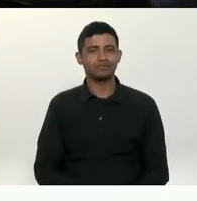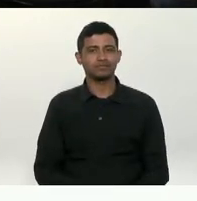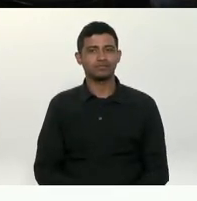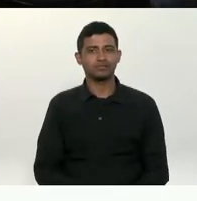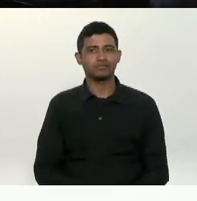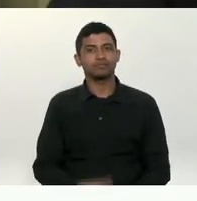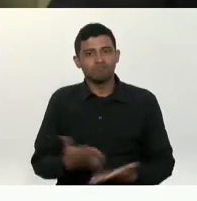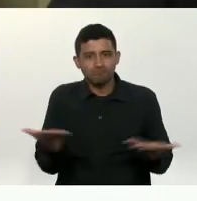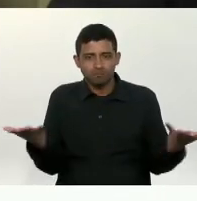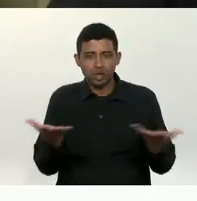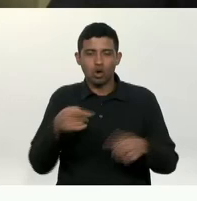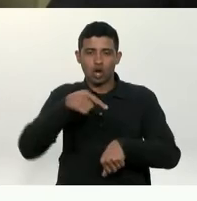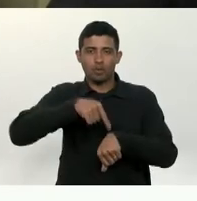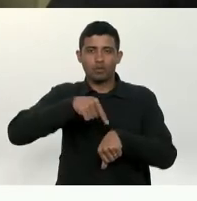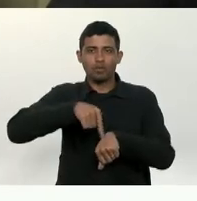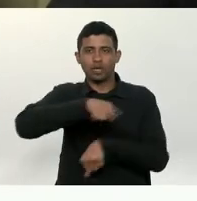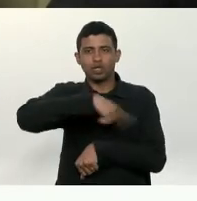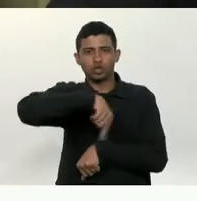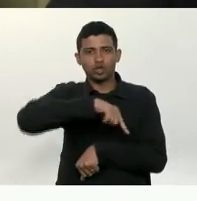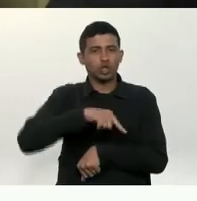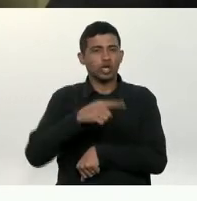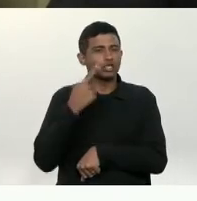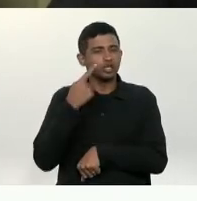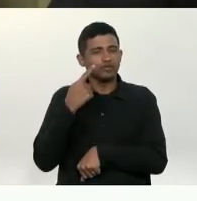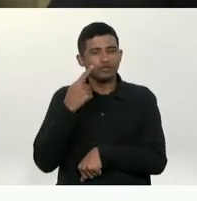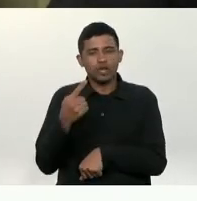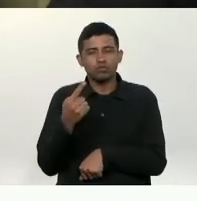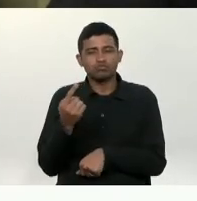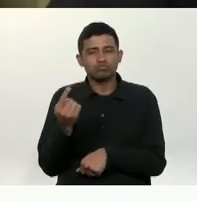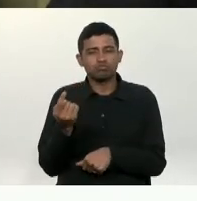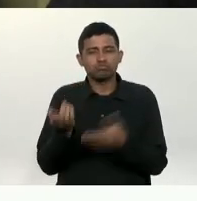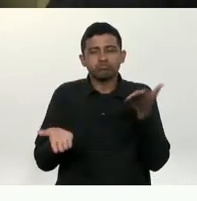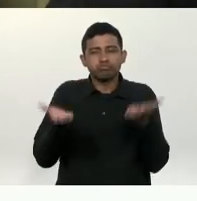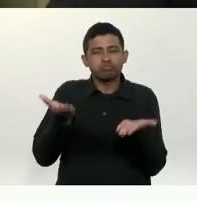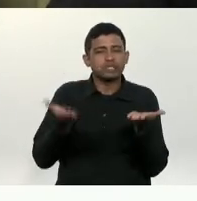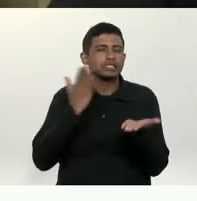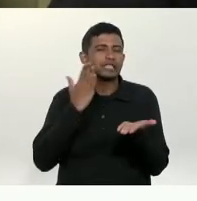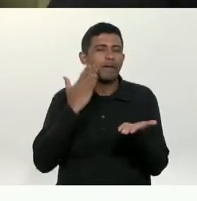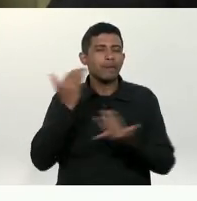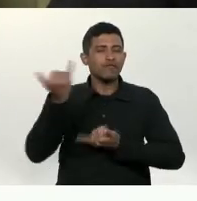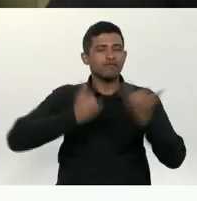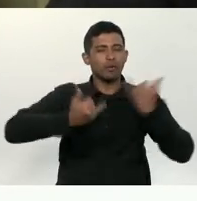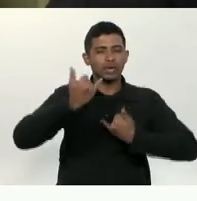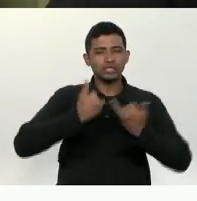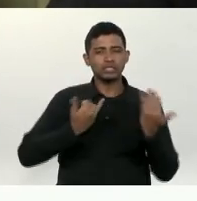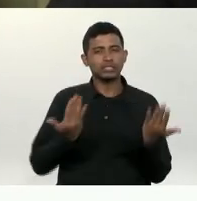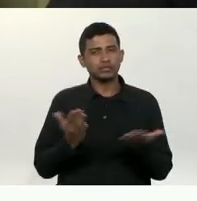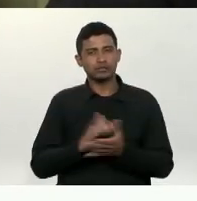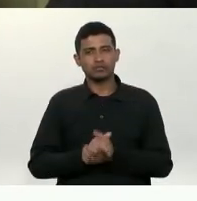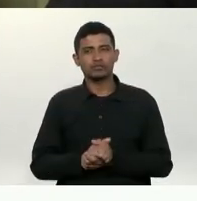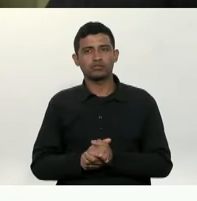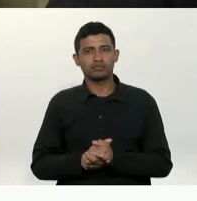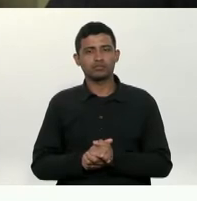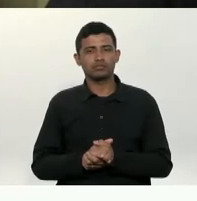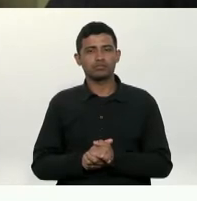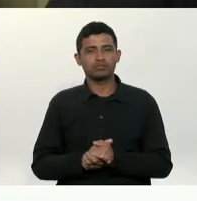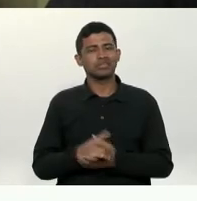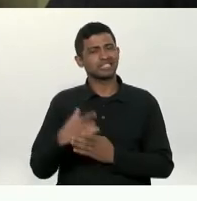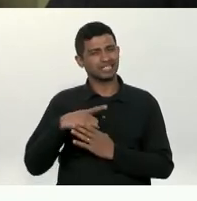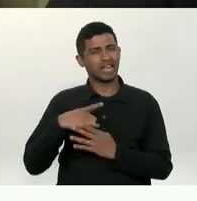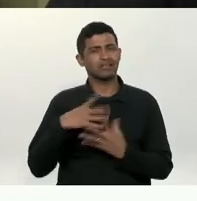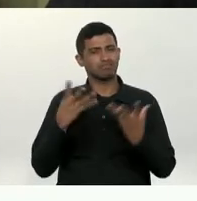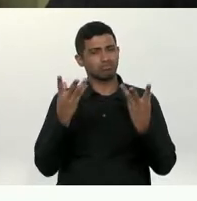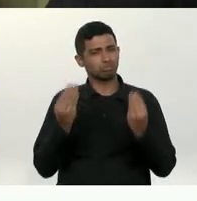Chegou o momento de nós fazermos um balanço de tudo, todas essas informações. Existem, de verdade,